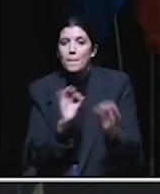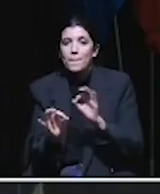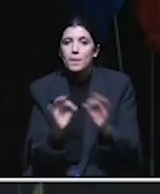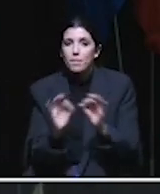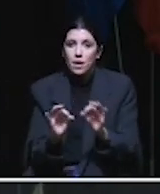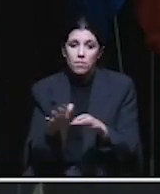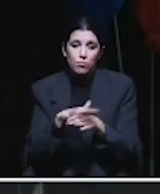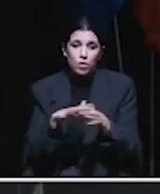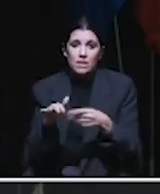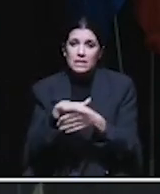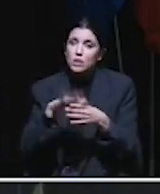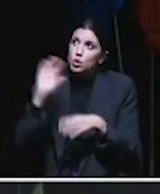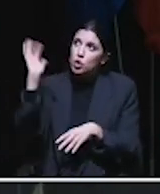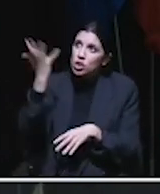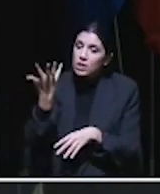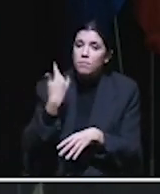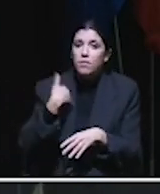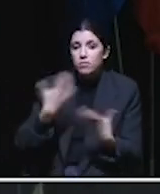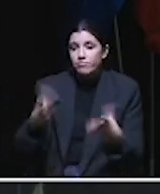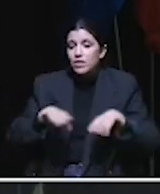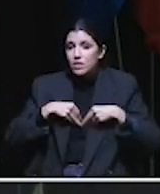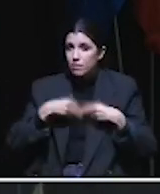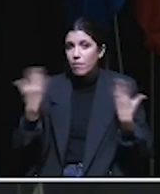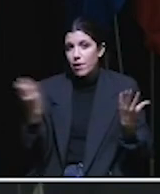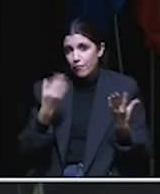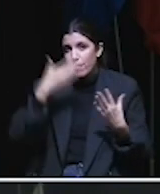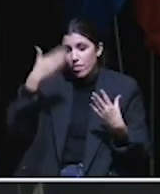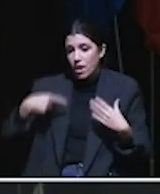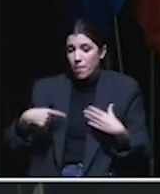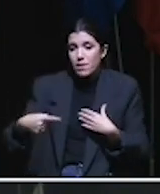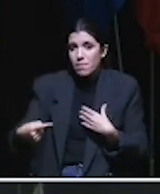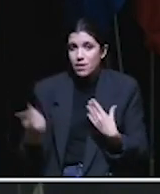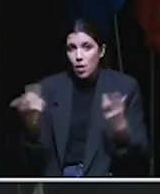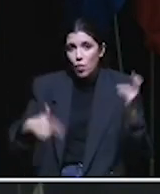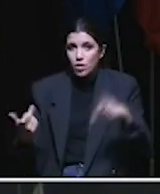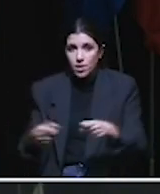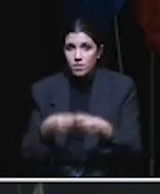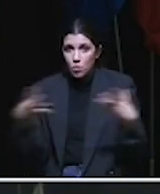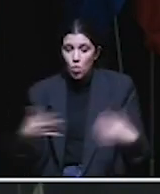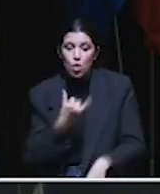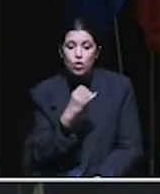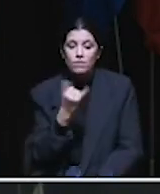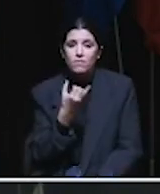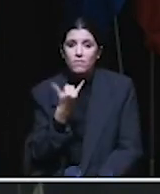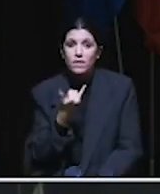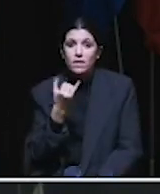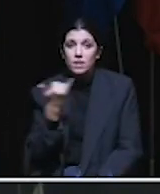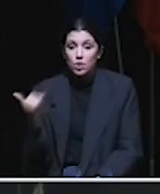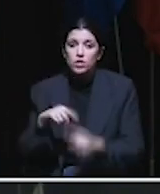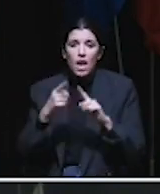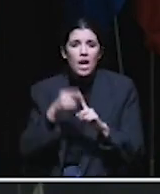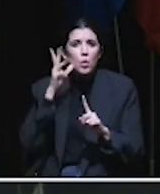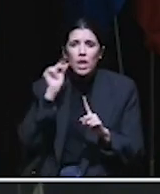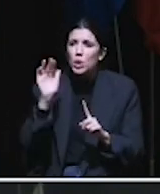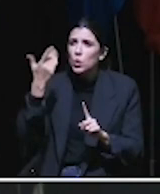de condições climatéricas e assumir que farão parte do dia-a-dia da cidade. 2022 foi o ano mais quente de que há registro,